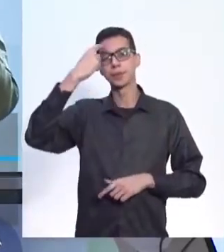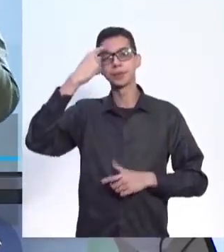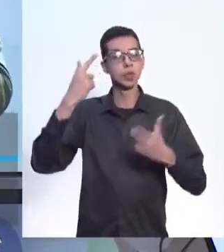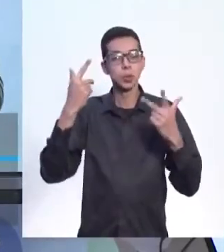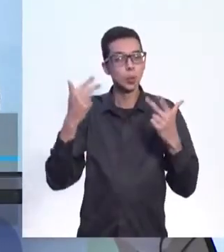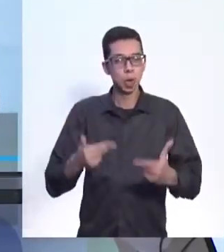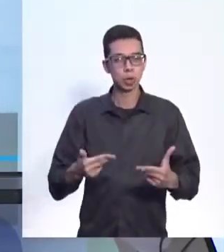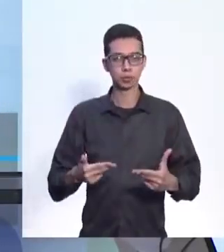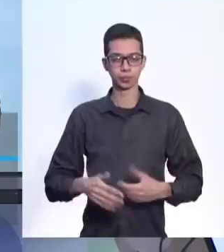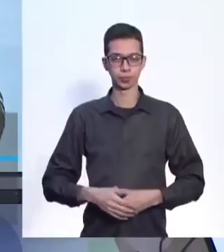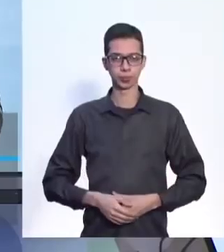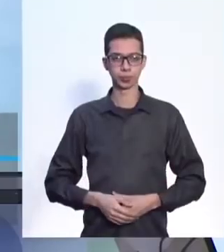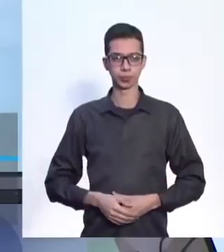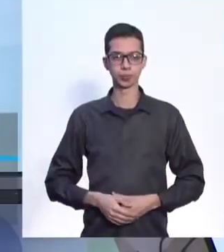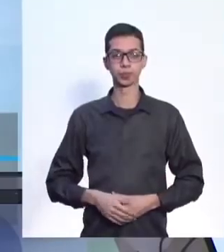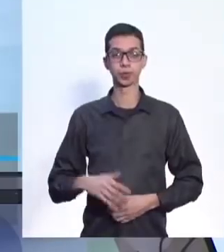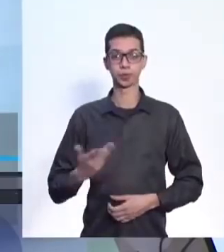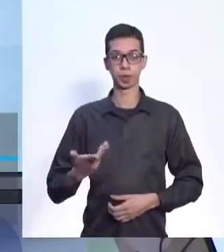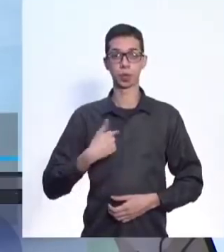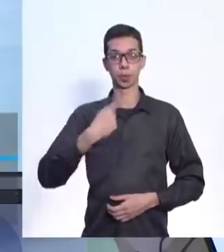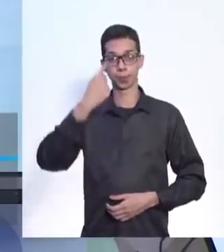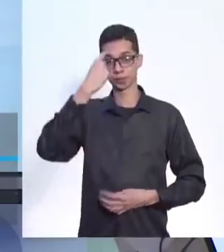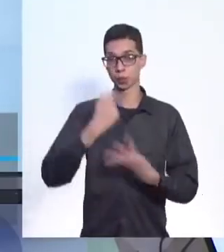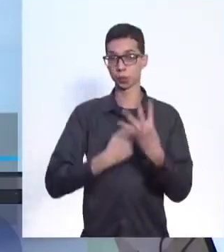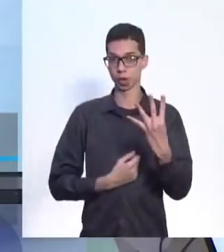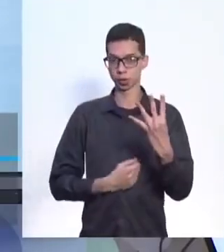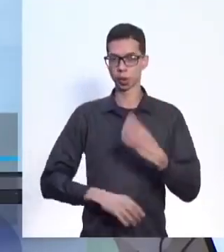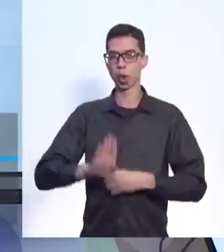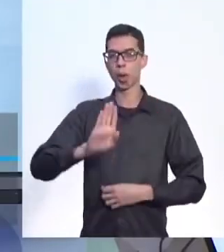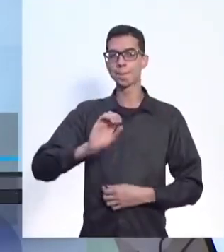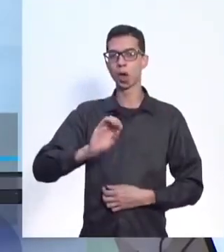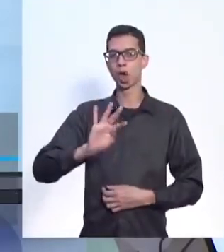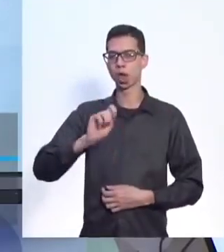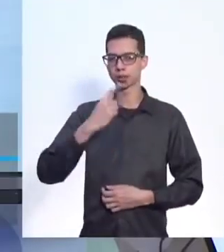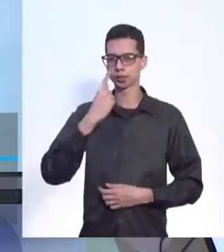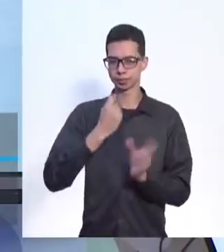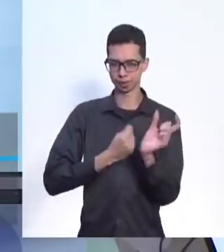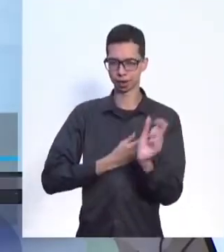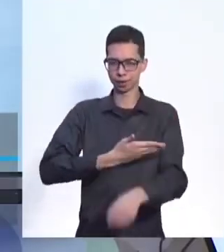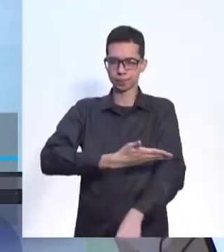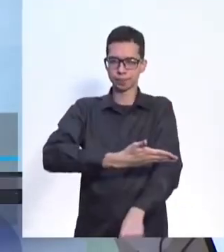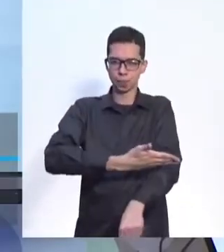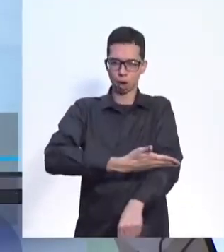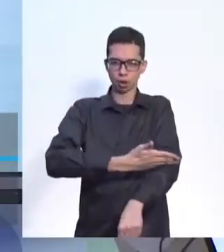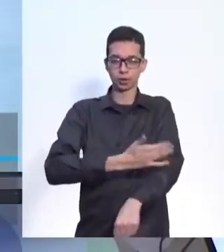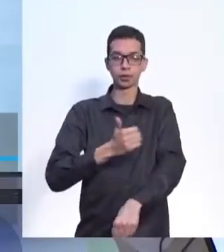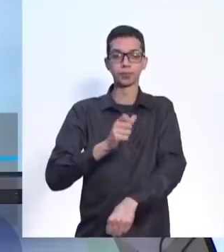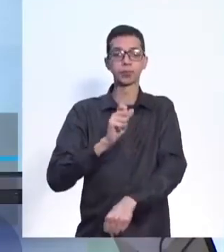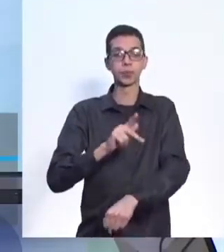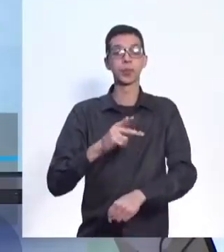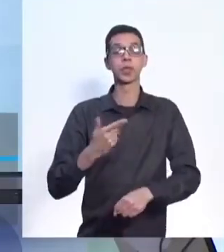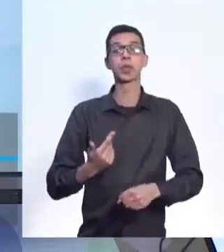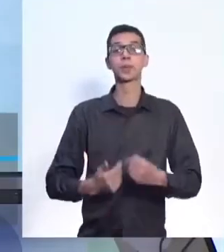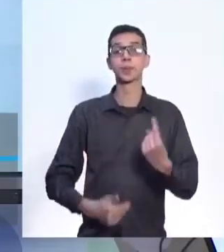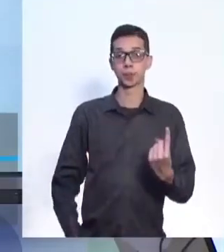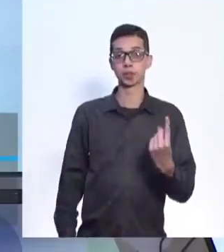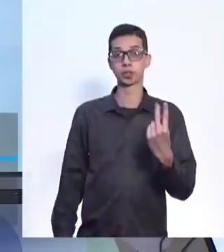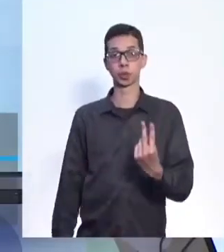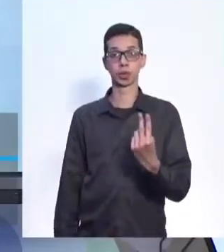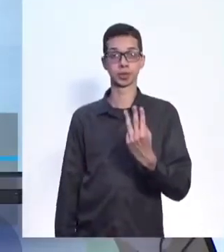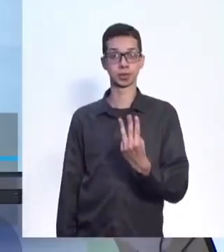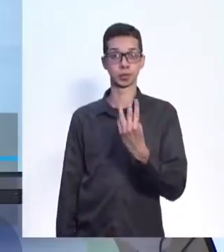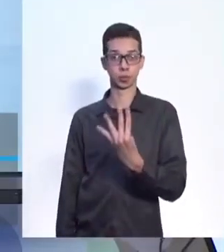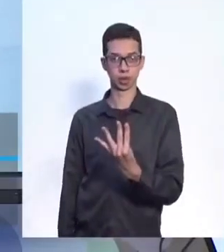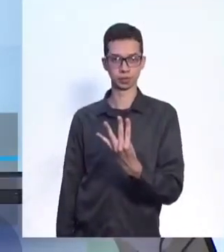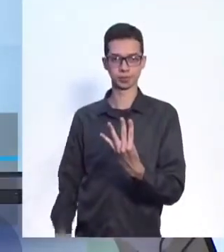certo? 4 posições. Primeira, segunda, terceira, quarta posição.